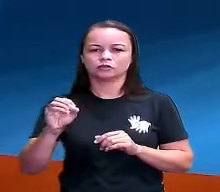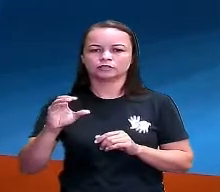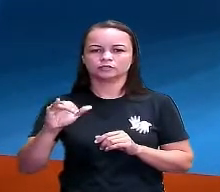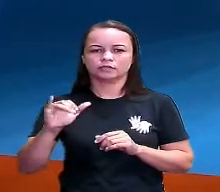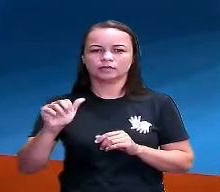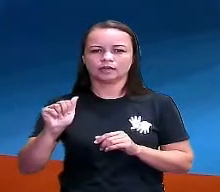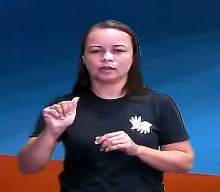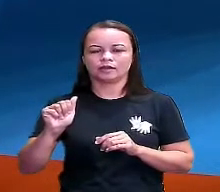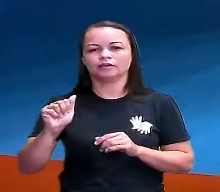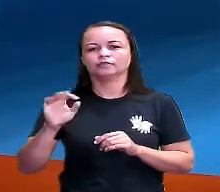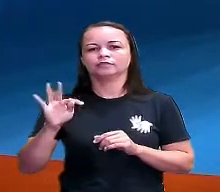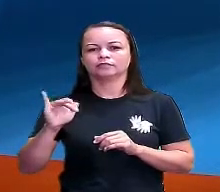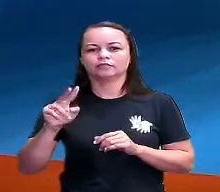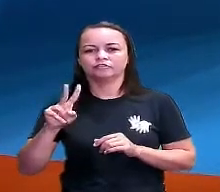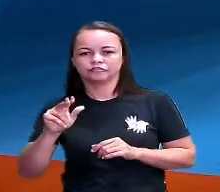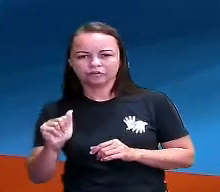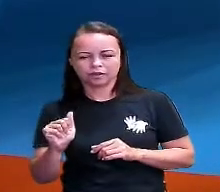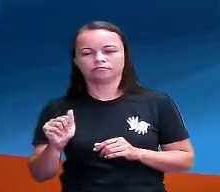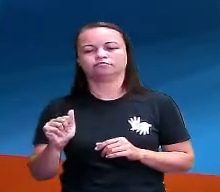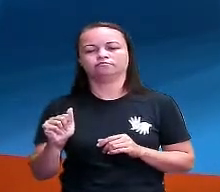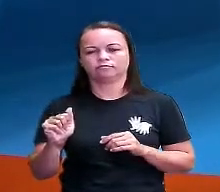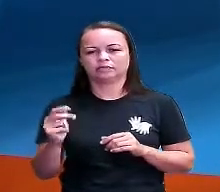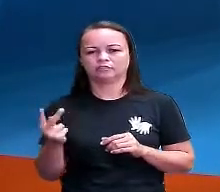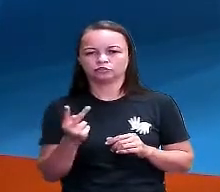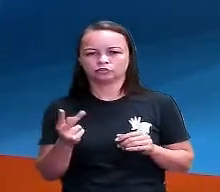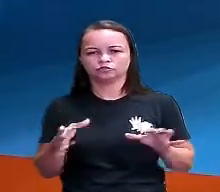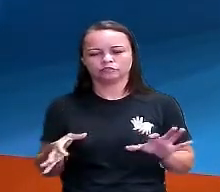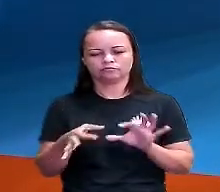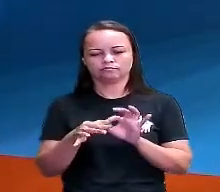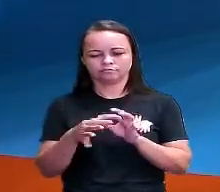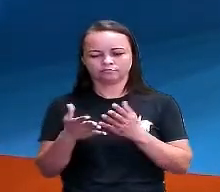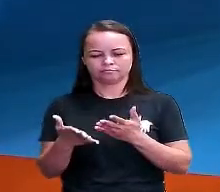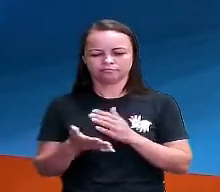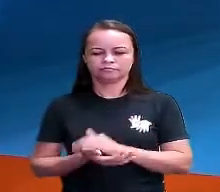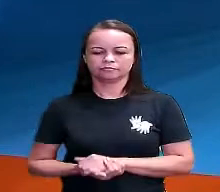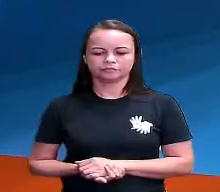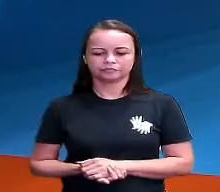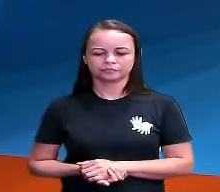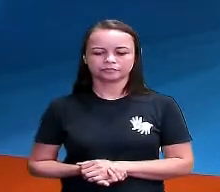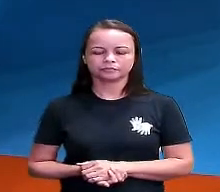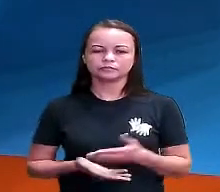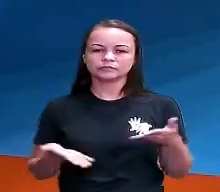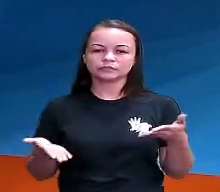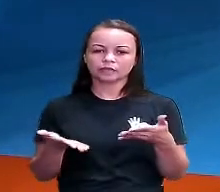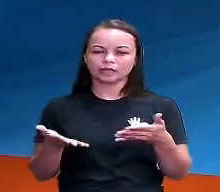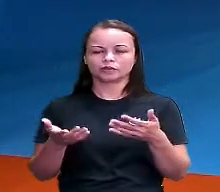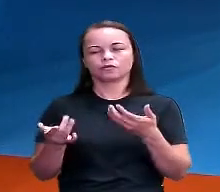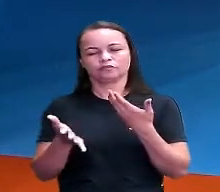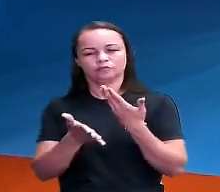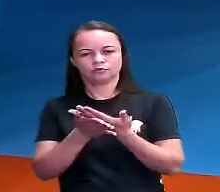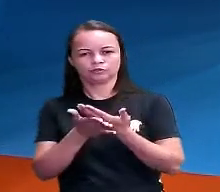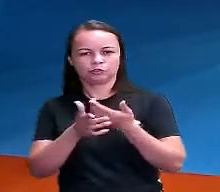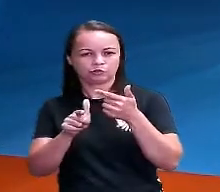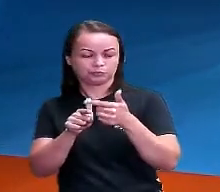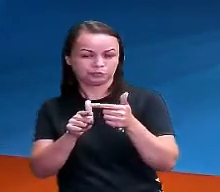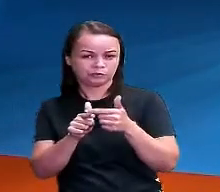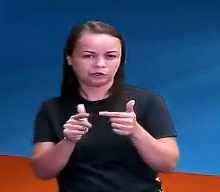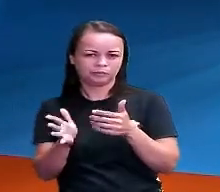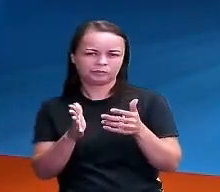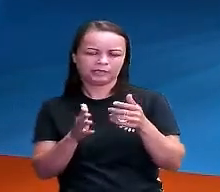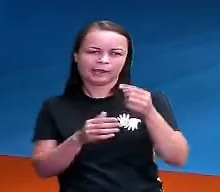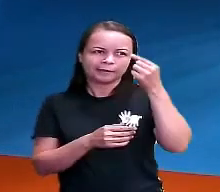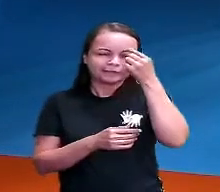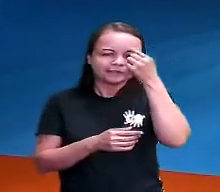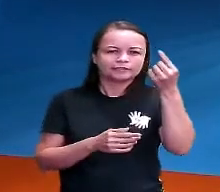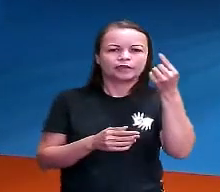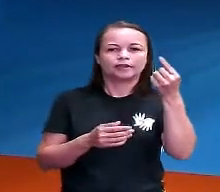adição, tá certo? Agora nós vamos rever, estudando os probleminhas, as ideias